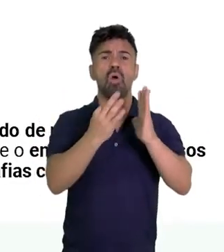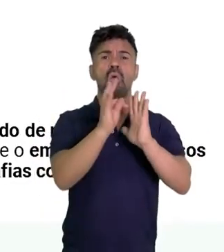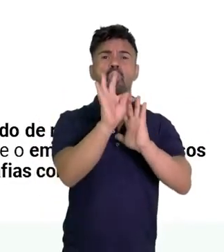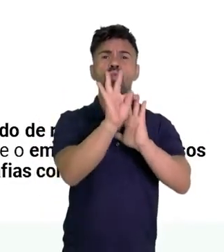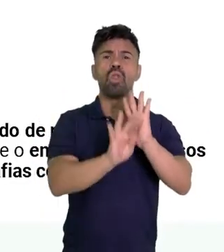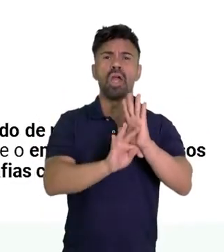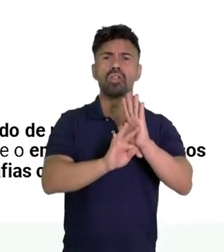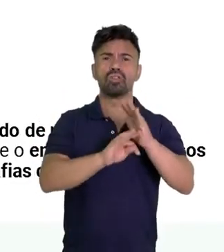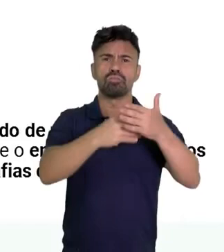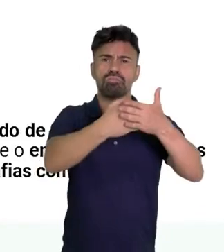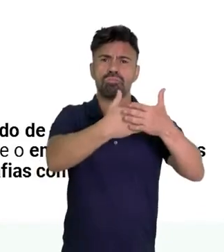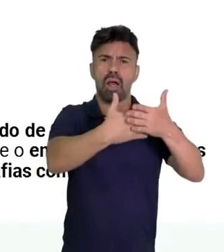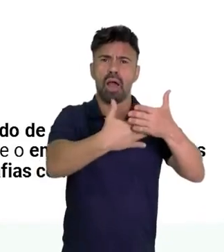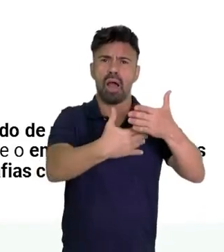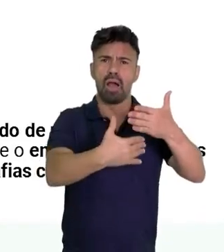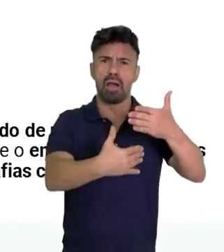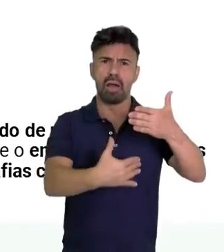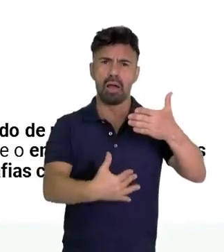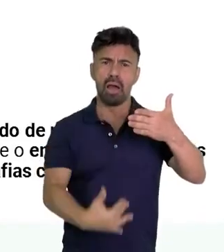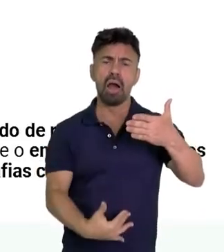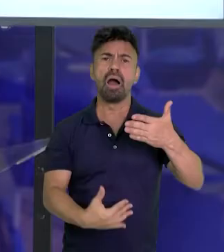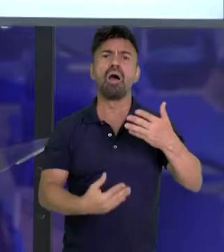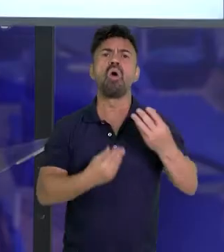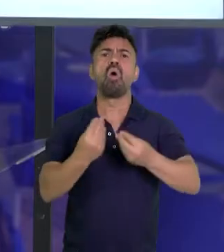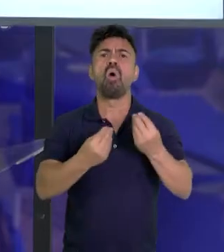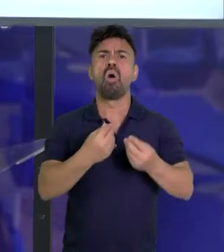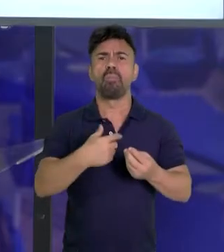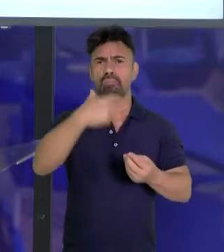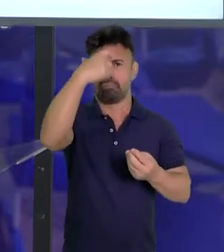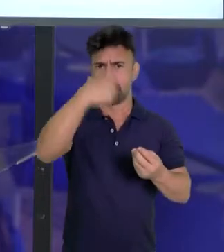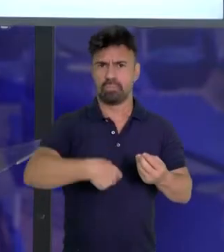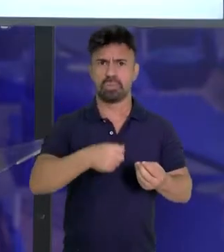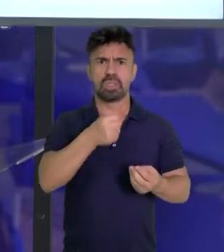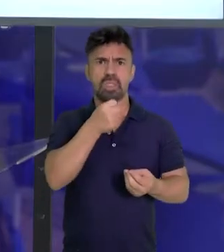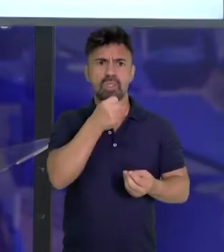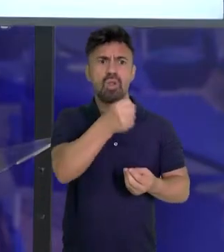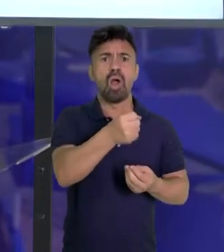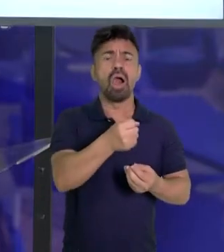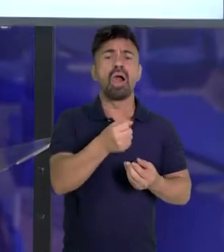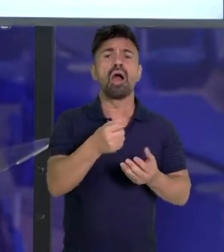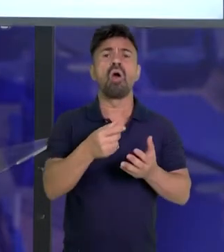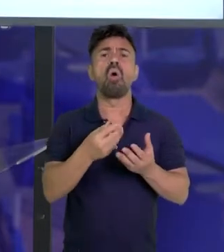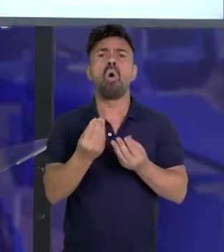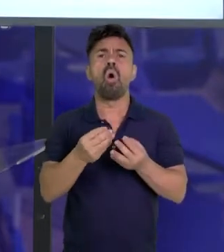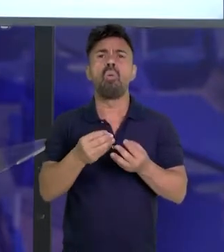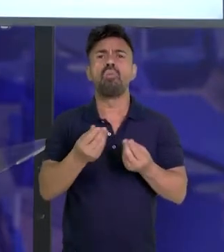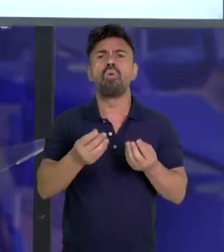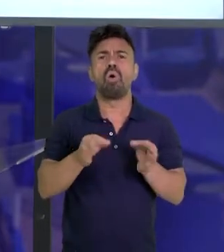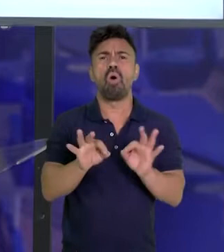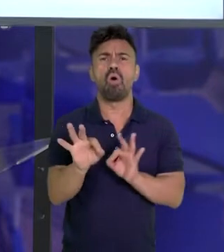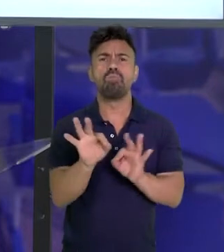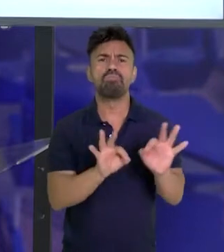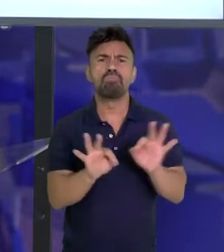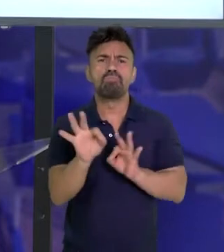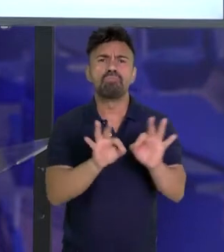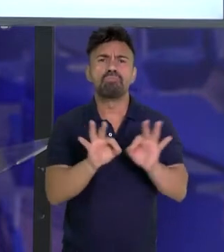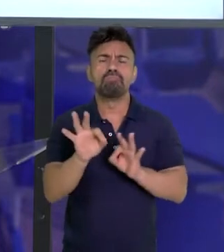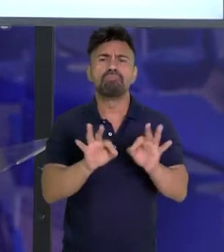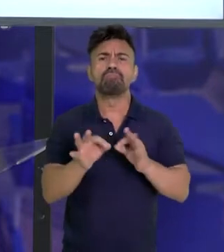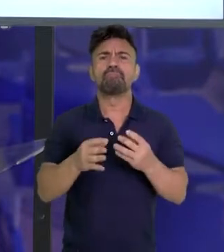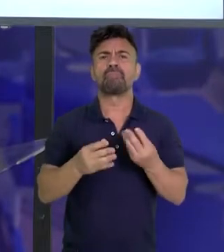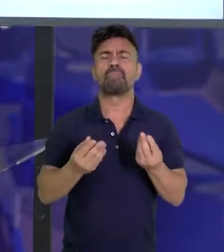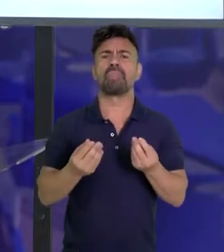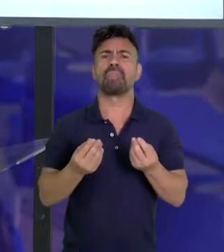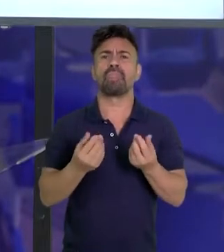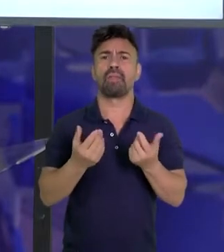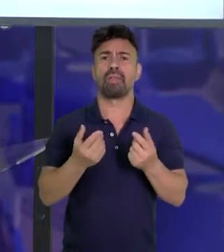texto. É a forma que o jornalista vai encontrar de articular todos aqueles elementos que são capazes